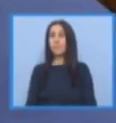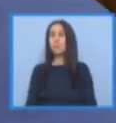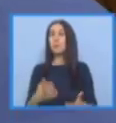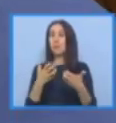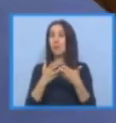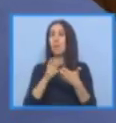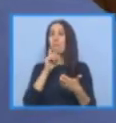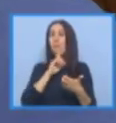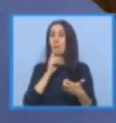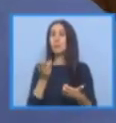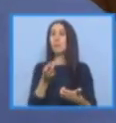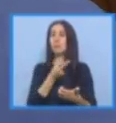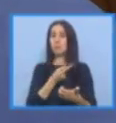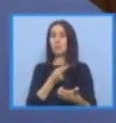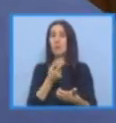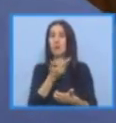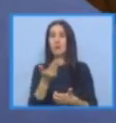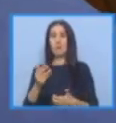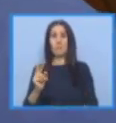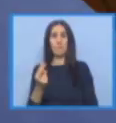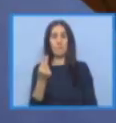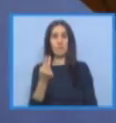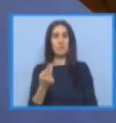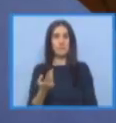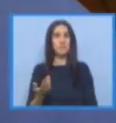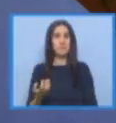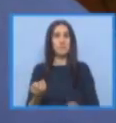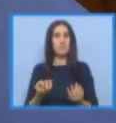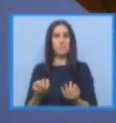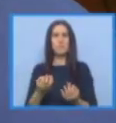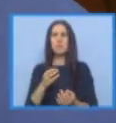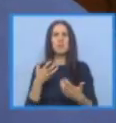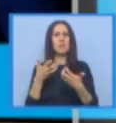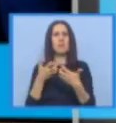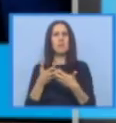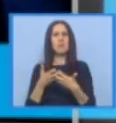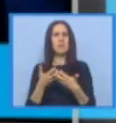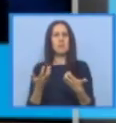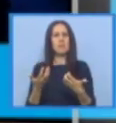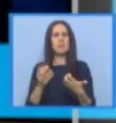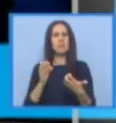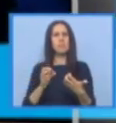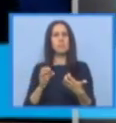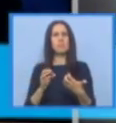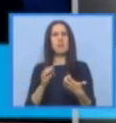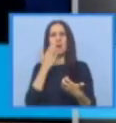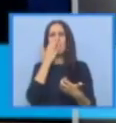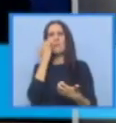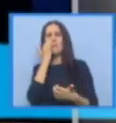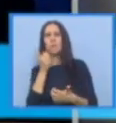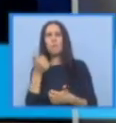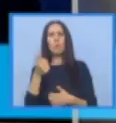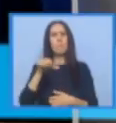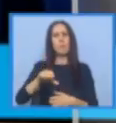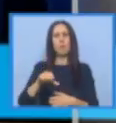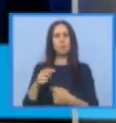guerra estão por trás dos 2 lados. Não há nenhuma guerra que se resuma, como nos filmes, aos bons e aos maus, não